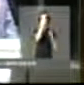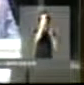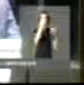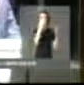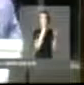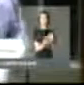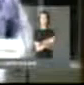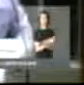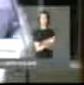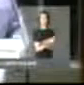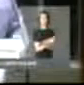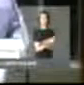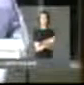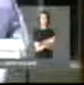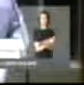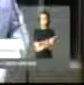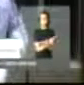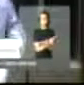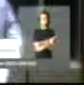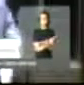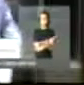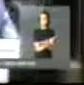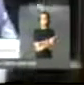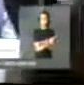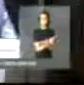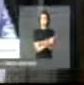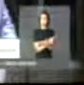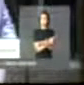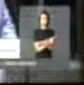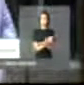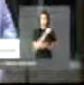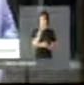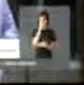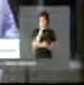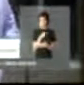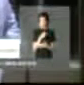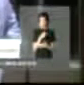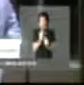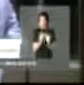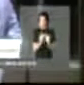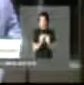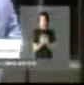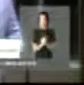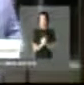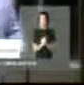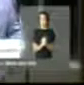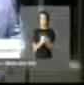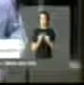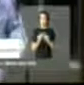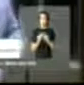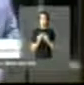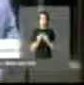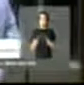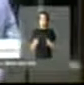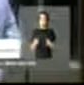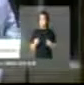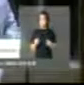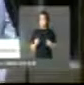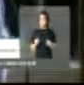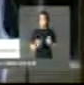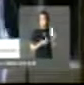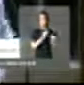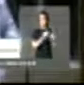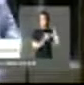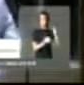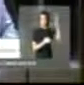exercida ou diretamente, conforme prevê a Constituição em alguns casos, mas será representada